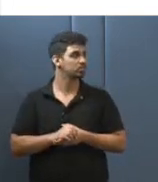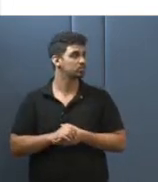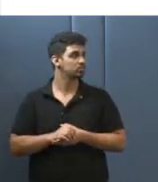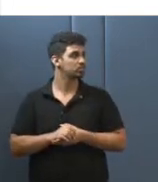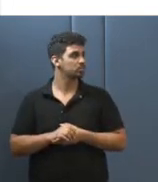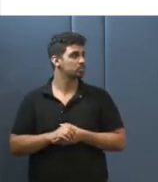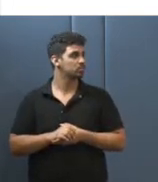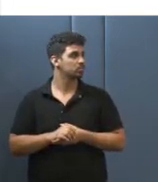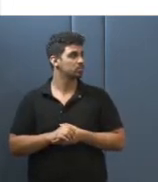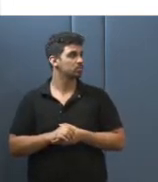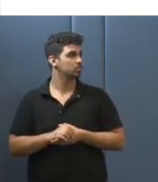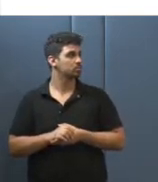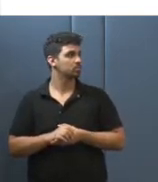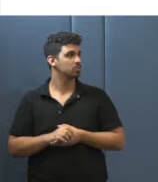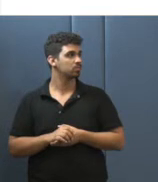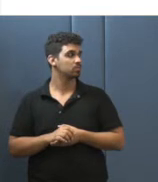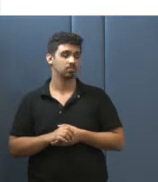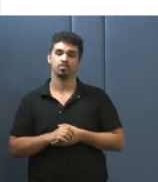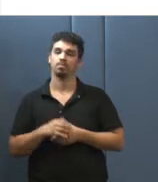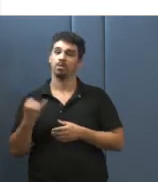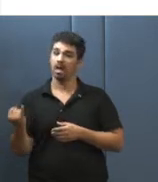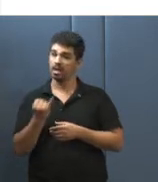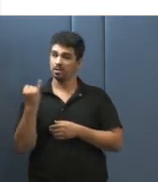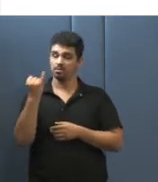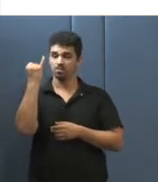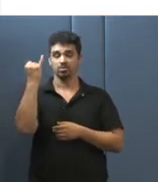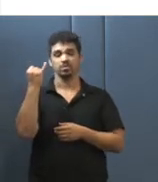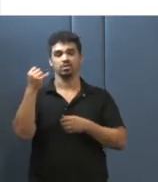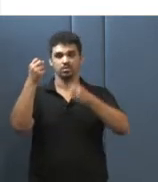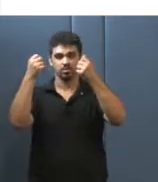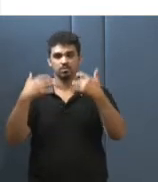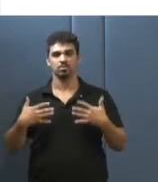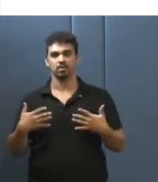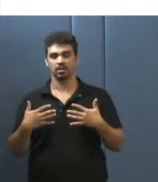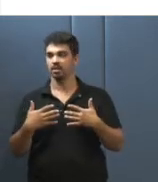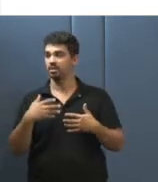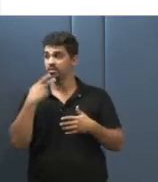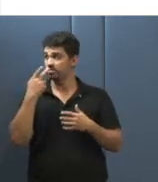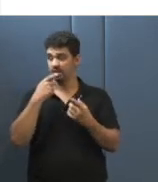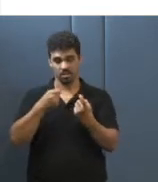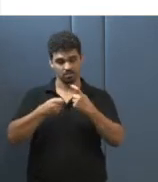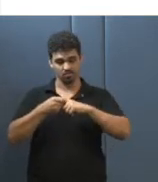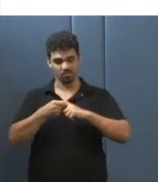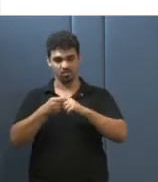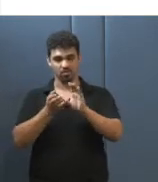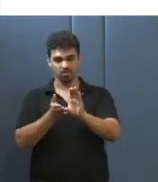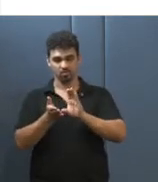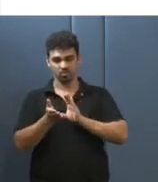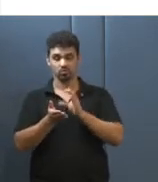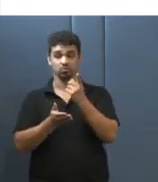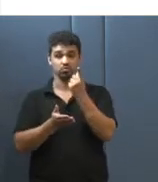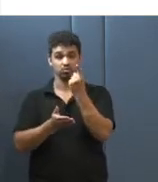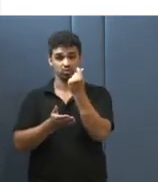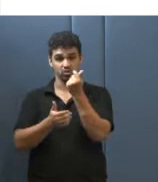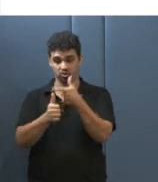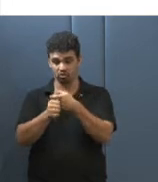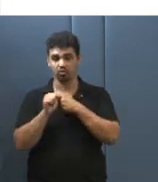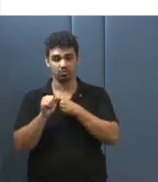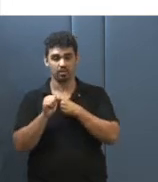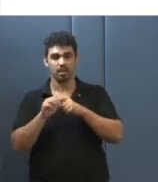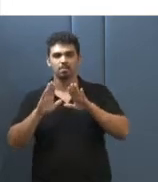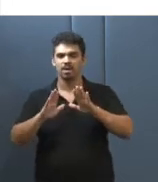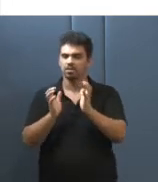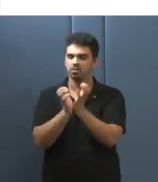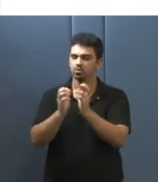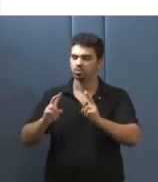depois na apresentação. Importante dizer que a gente fala aqui sobre estruturação de dívida, mas o clube já prevê a